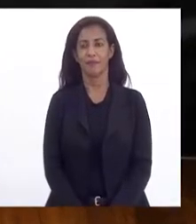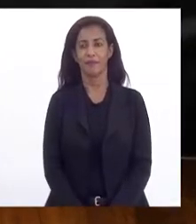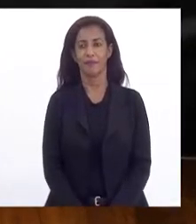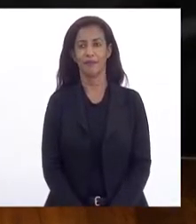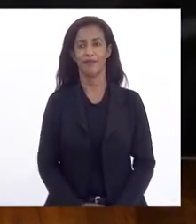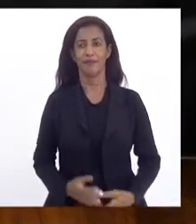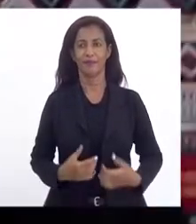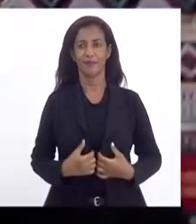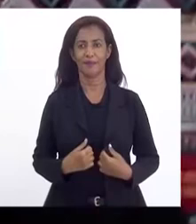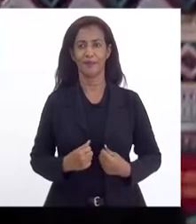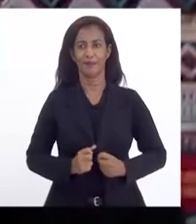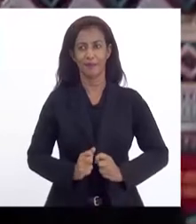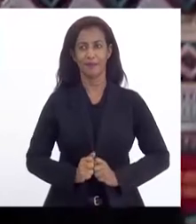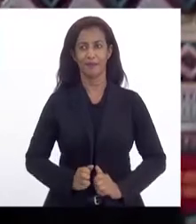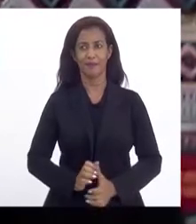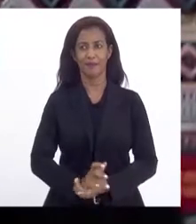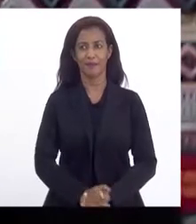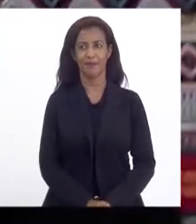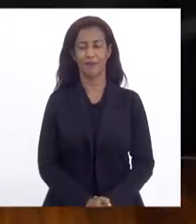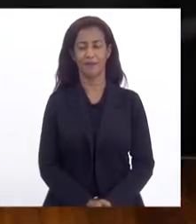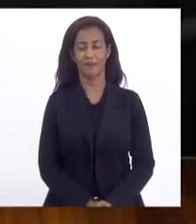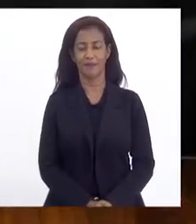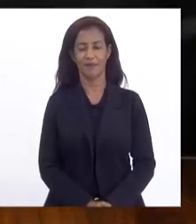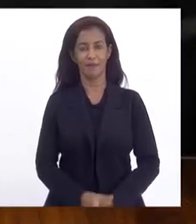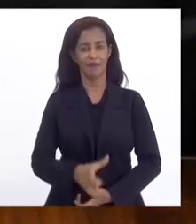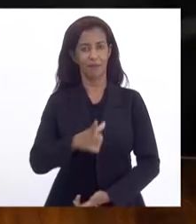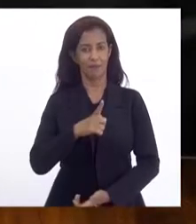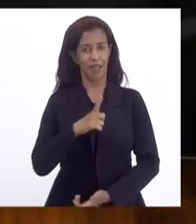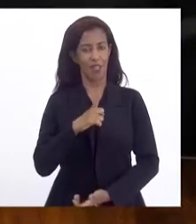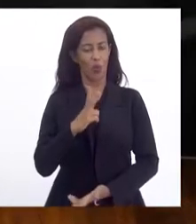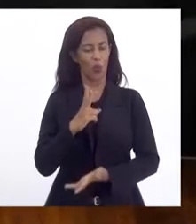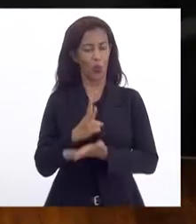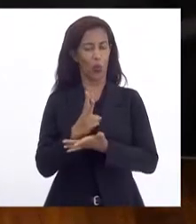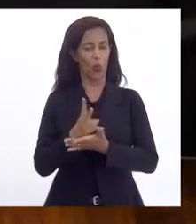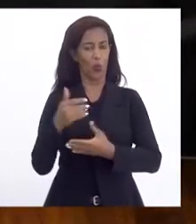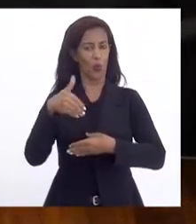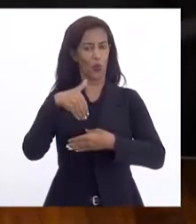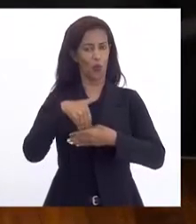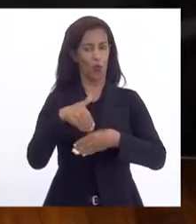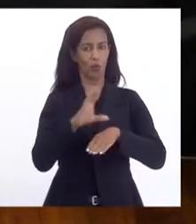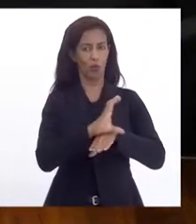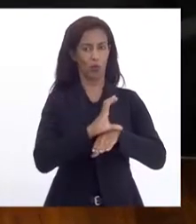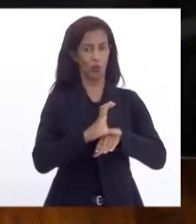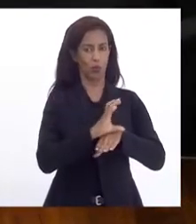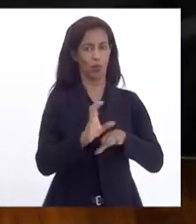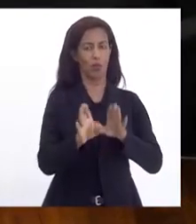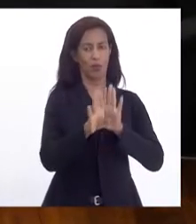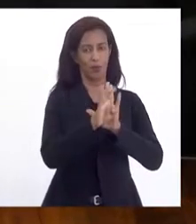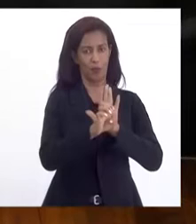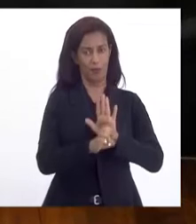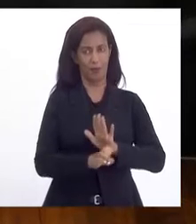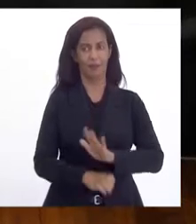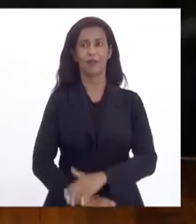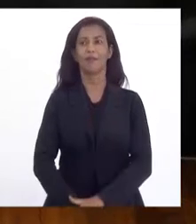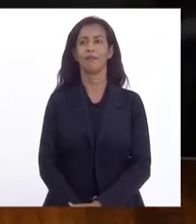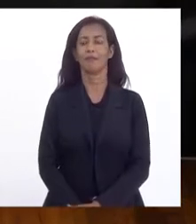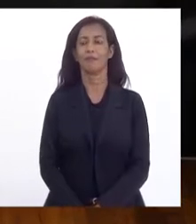Muito bom, deputado. Eu, então, mantenho meu voto pela constitucionalidade com emendas.